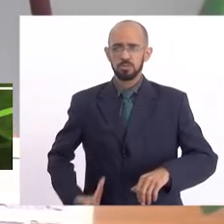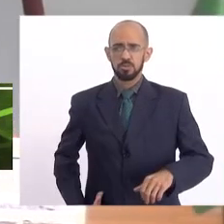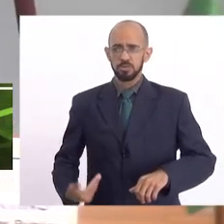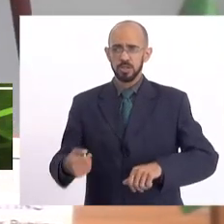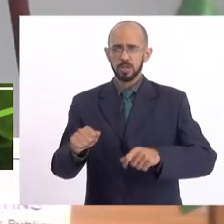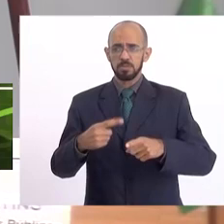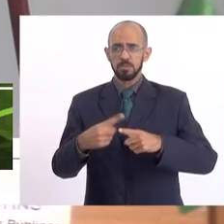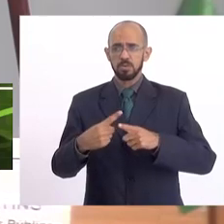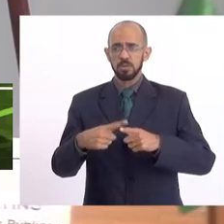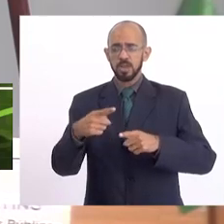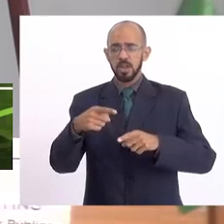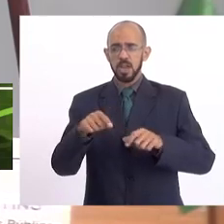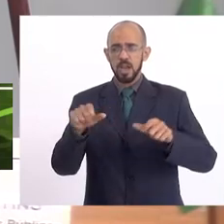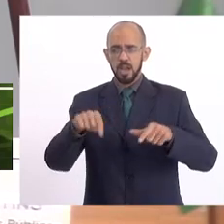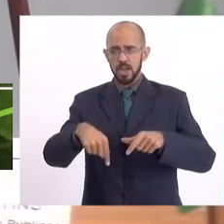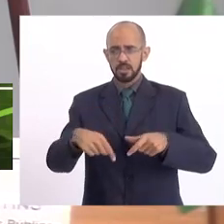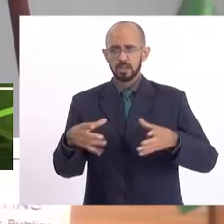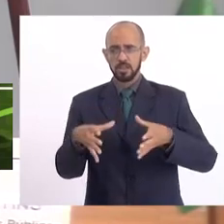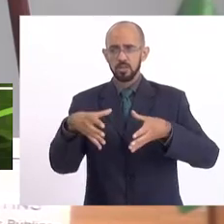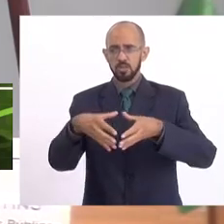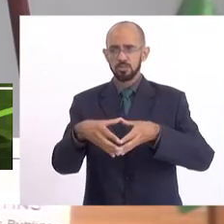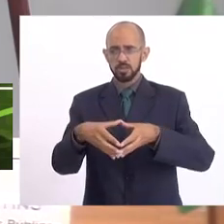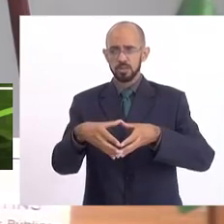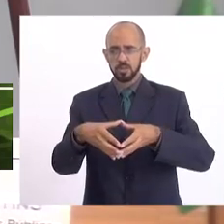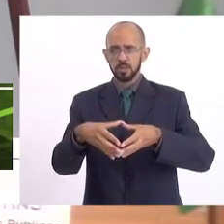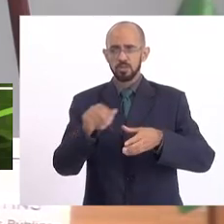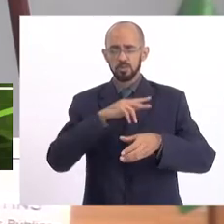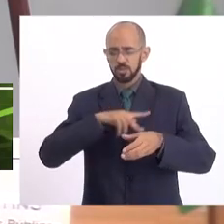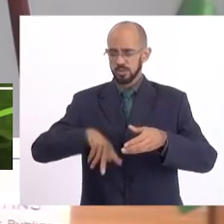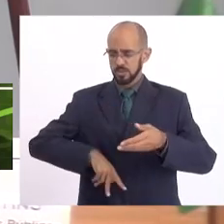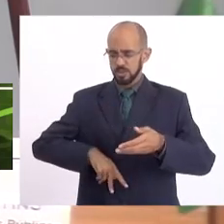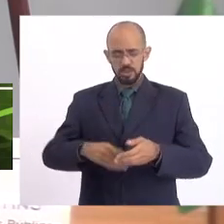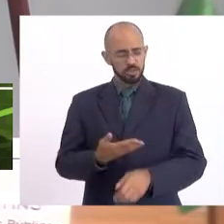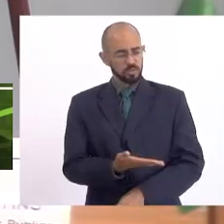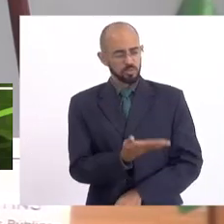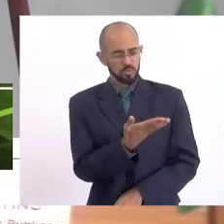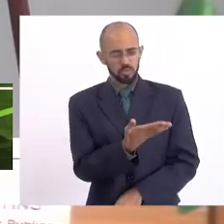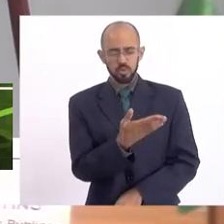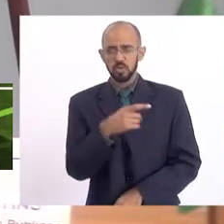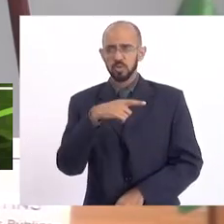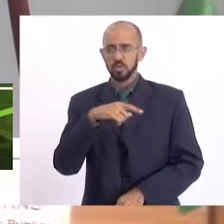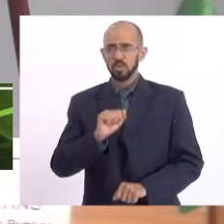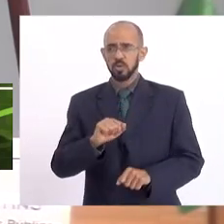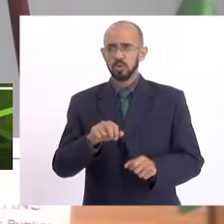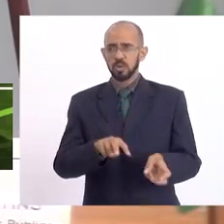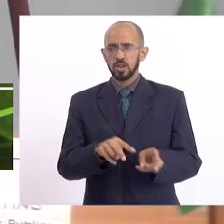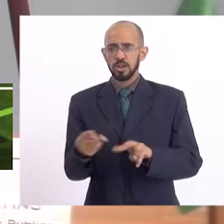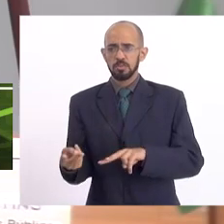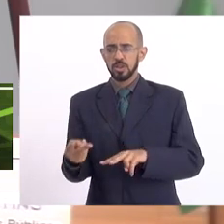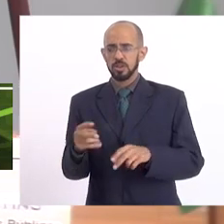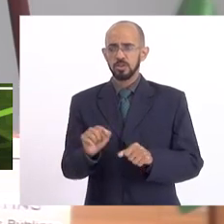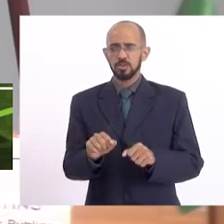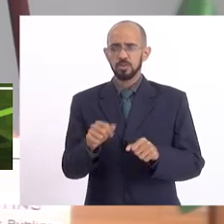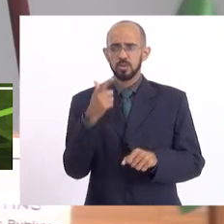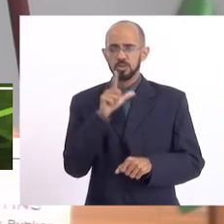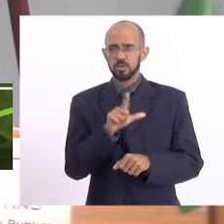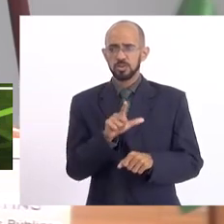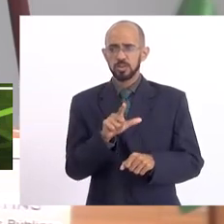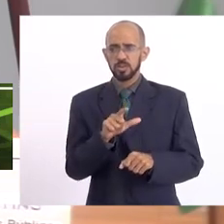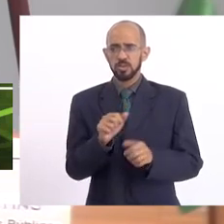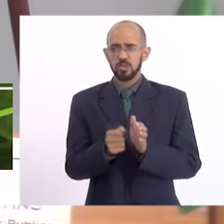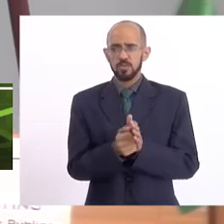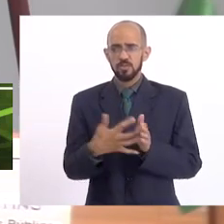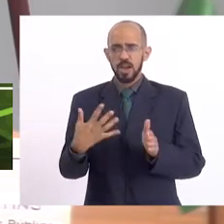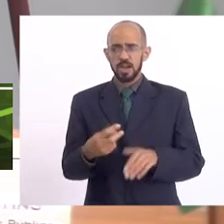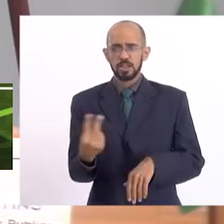porque esta comissão, sob a presidência de Vossa Excelência, tem encaminhado e conseguido várias